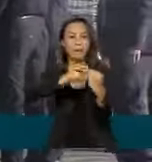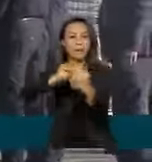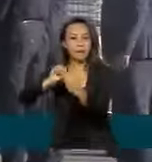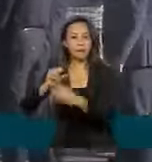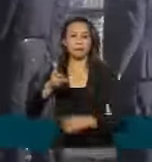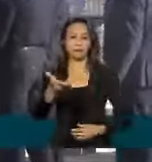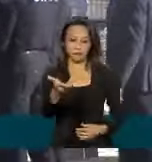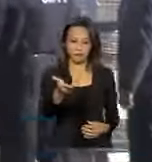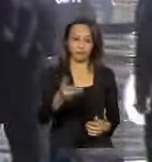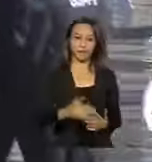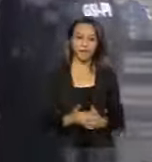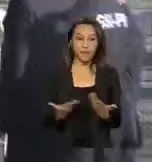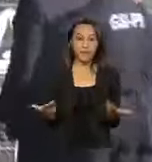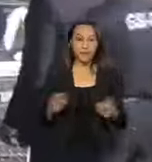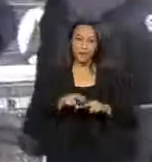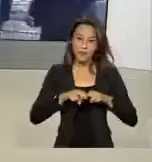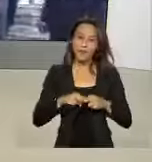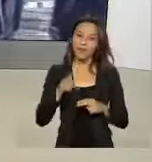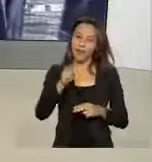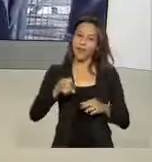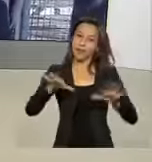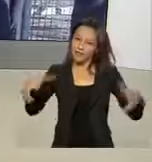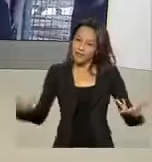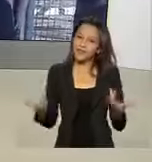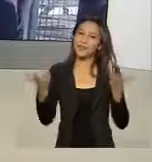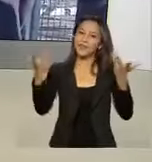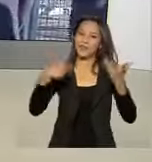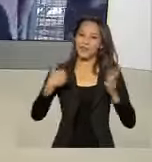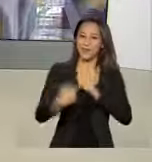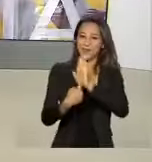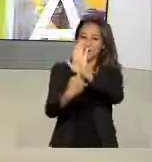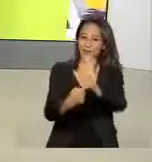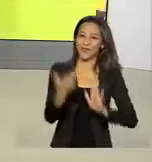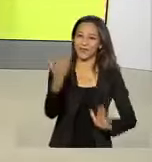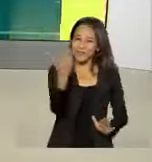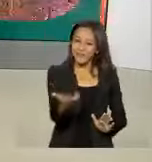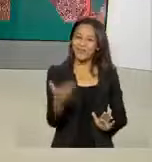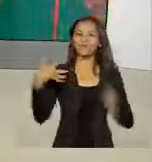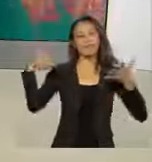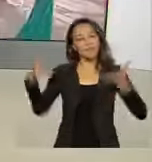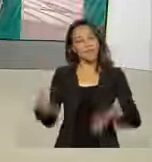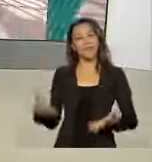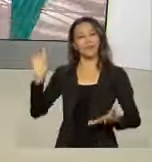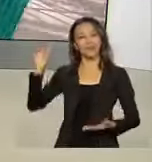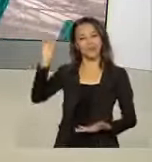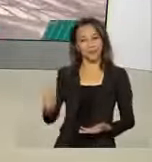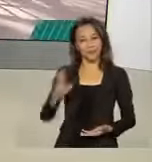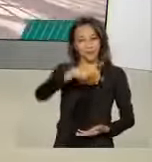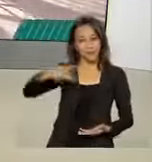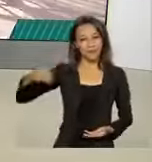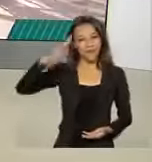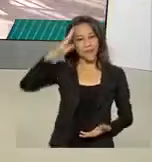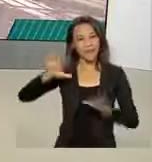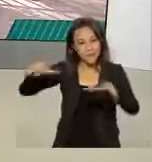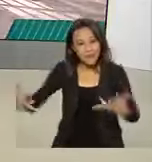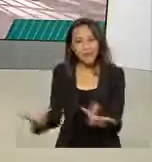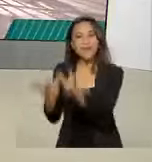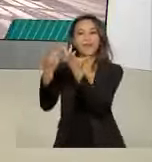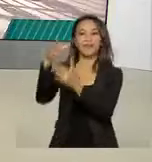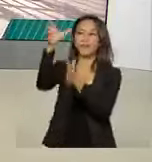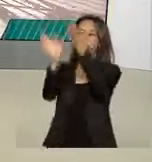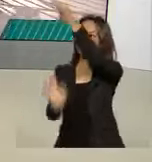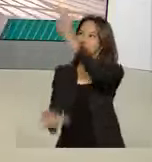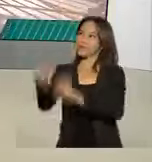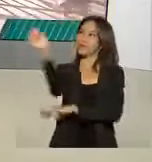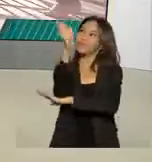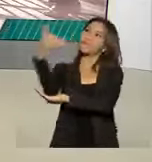Essa foi, portanto, então, a cerimônia. Nós transmitimos ao vivo a participação do presidente Jair Bolsonaro nesta cerimônia de hasteamento